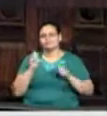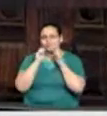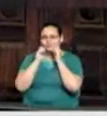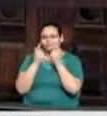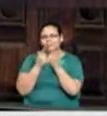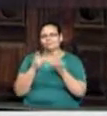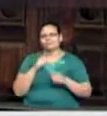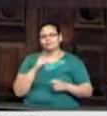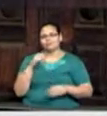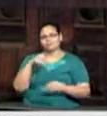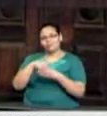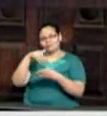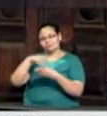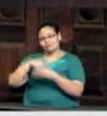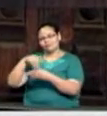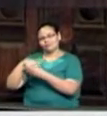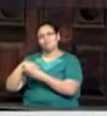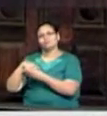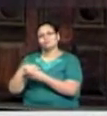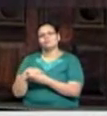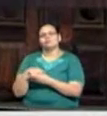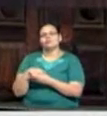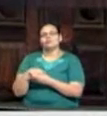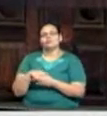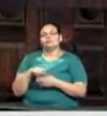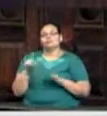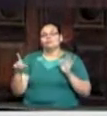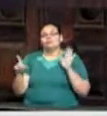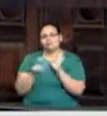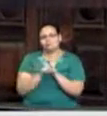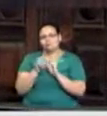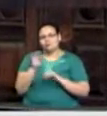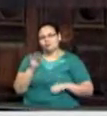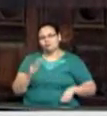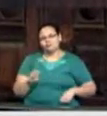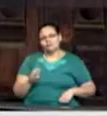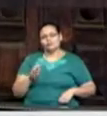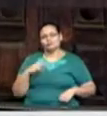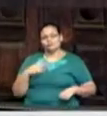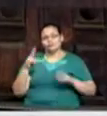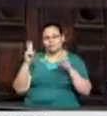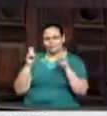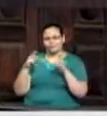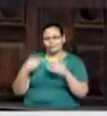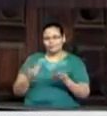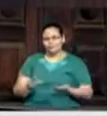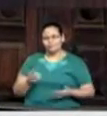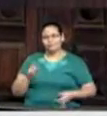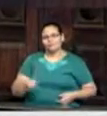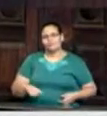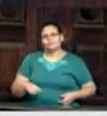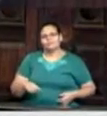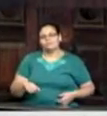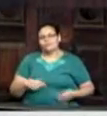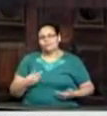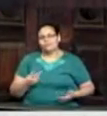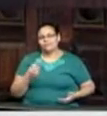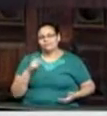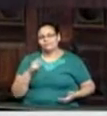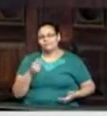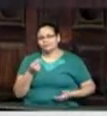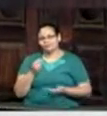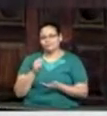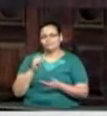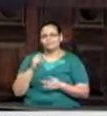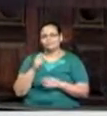que votar, consagrar em lei a tese da calamidade pública na área das finanças, tese esta